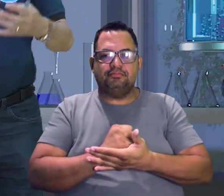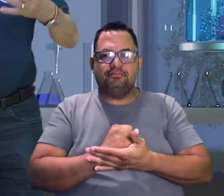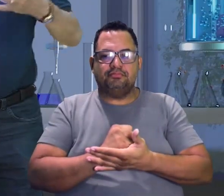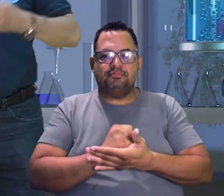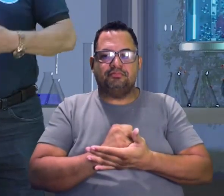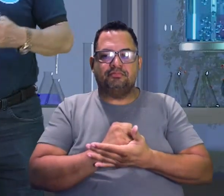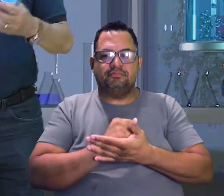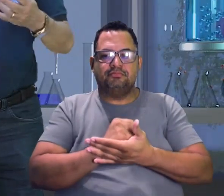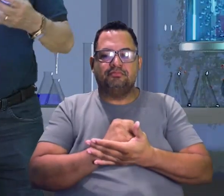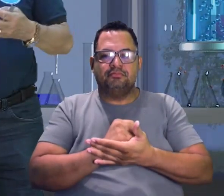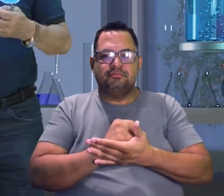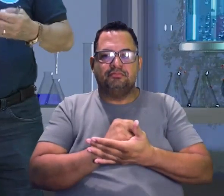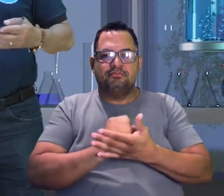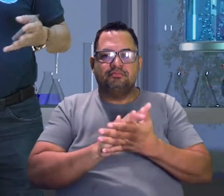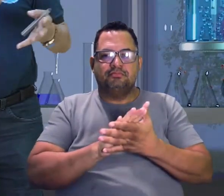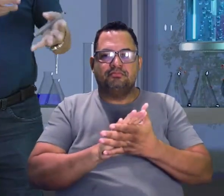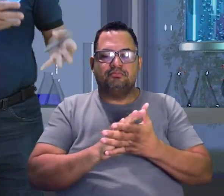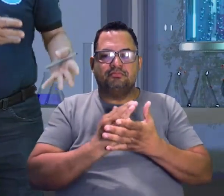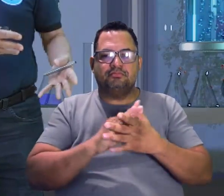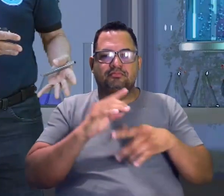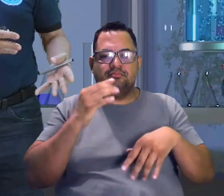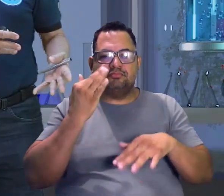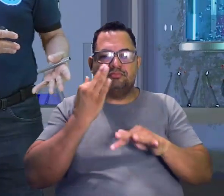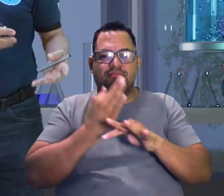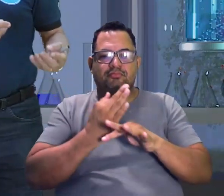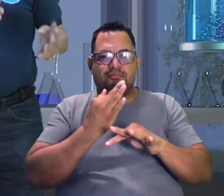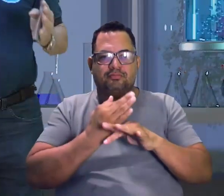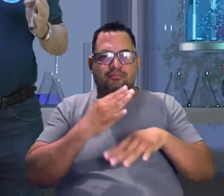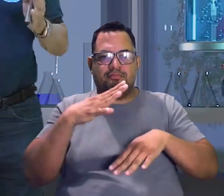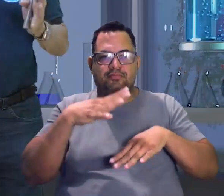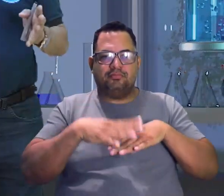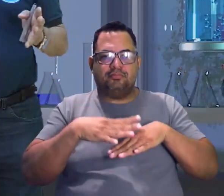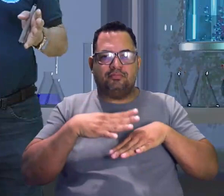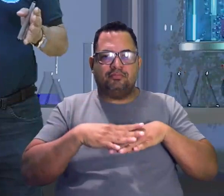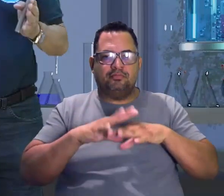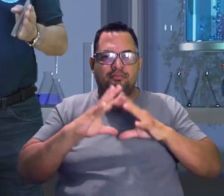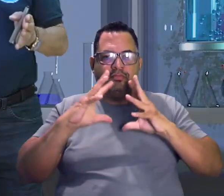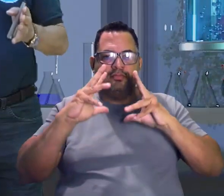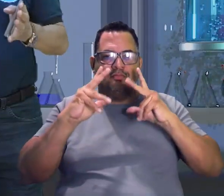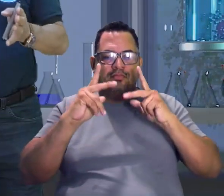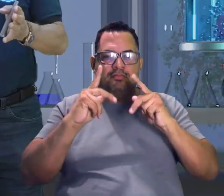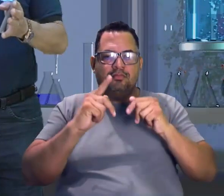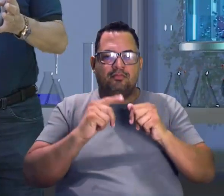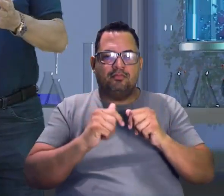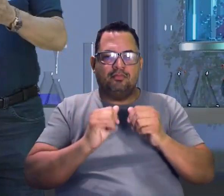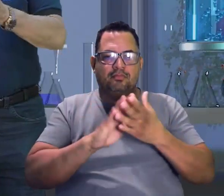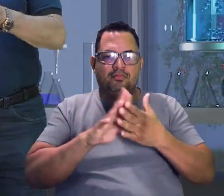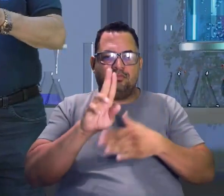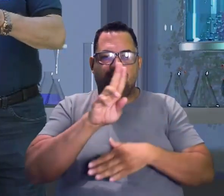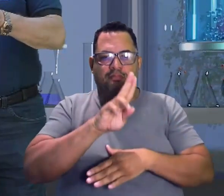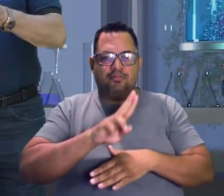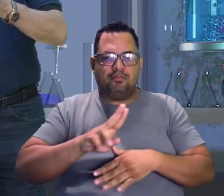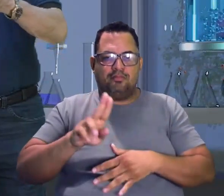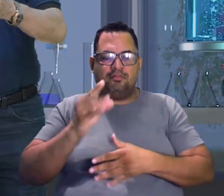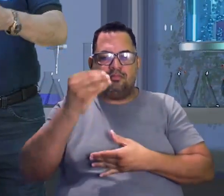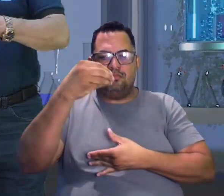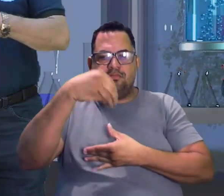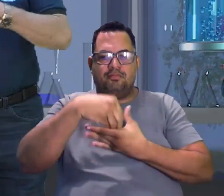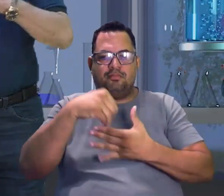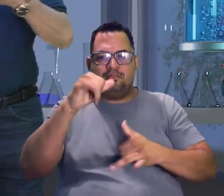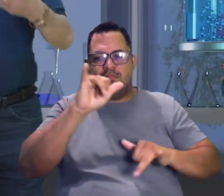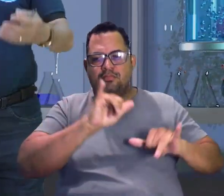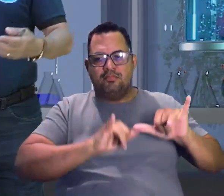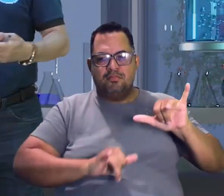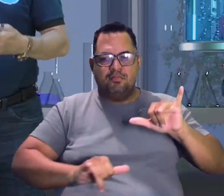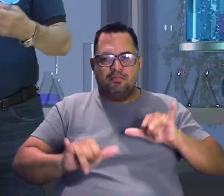As grandezas físicas e matemáticas, que todas elas têm aplicabilidade na química. Nós vamos